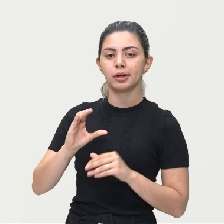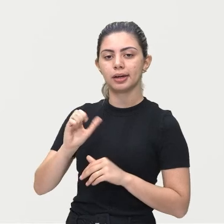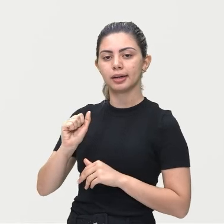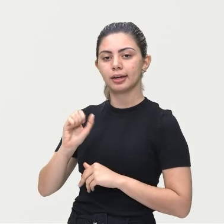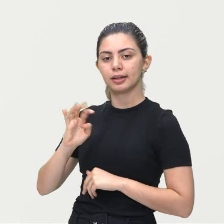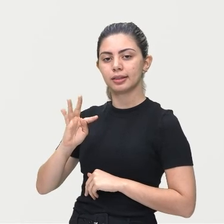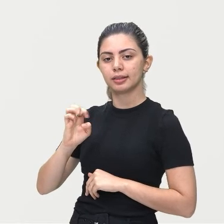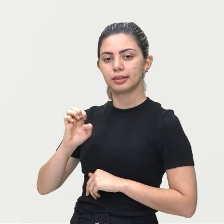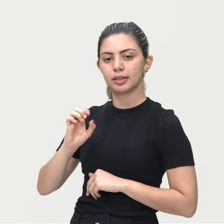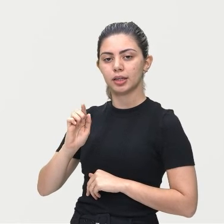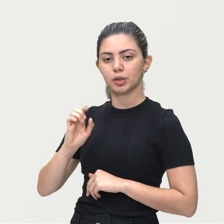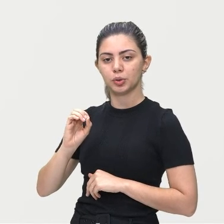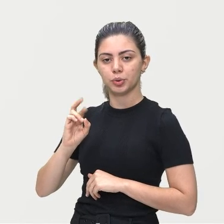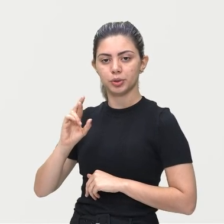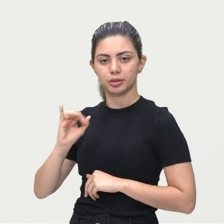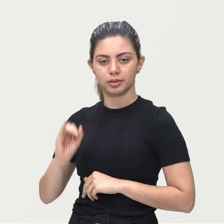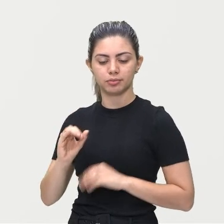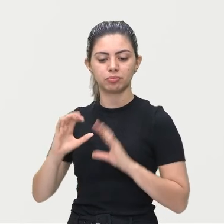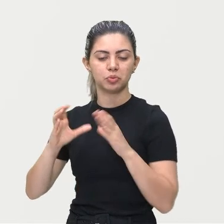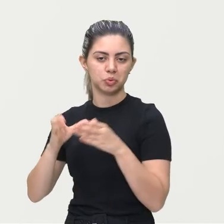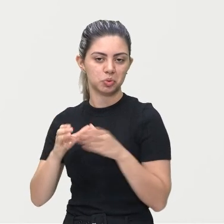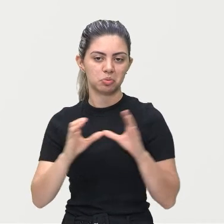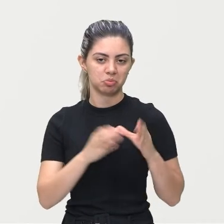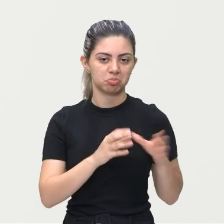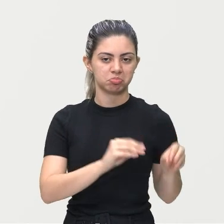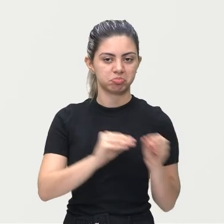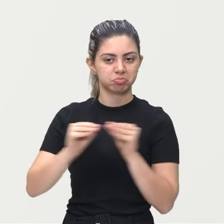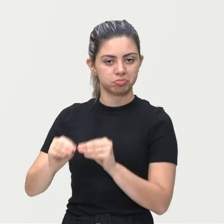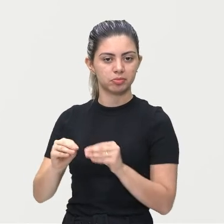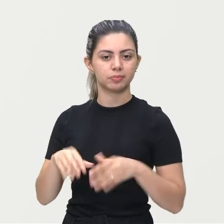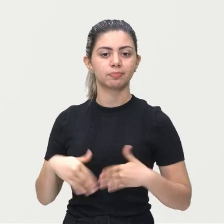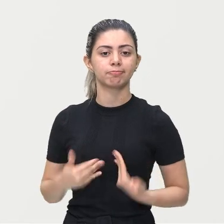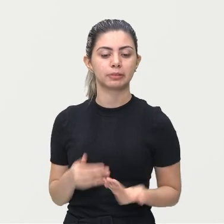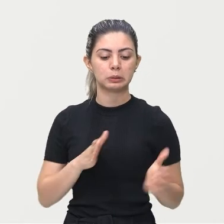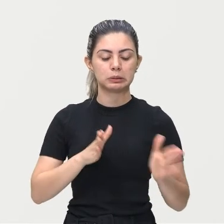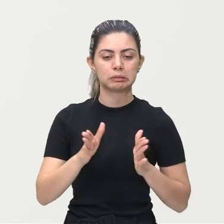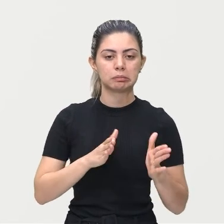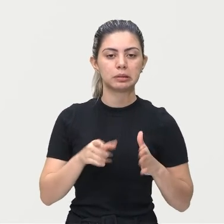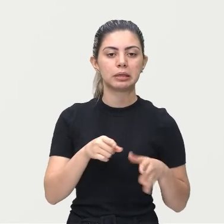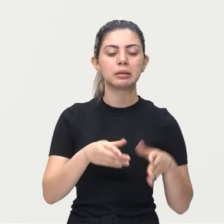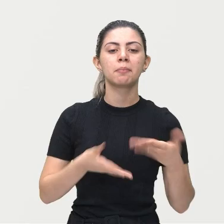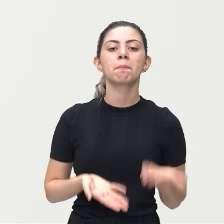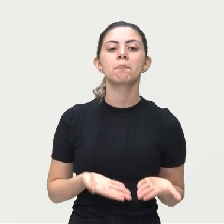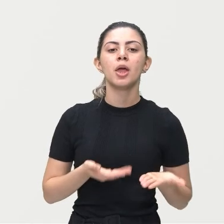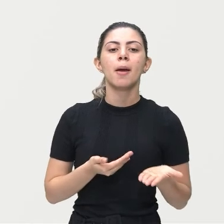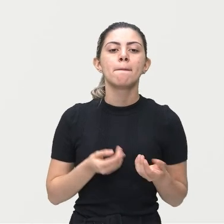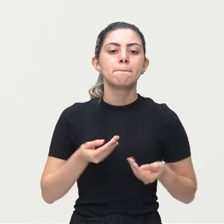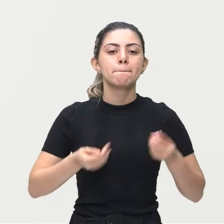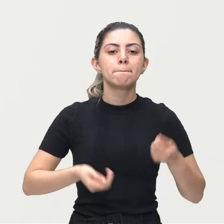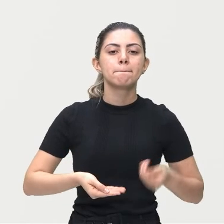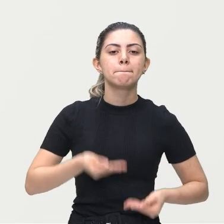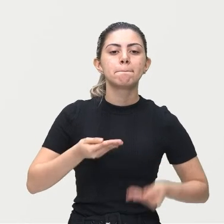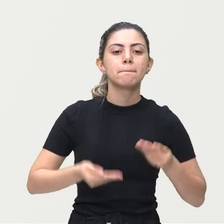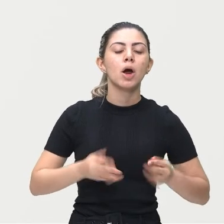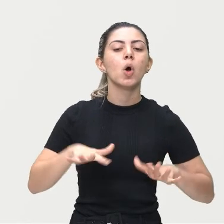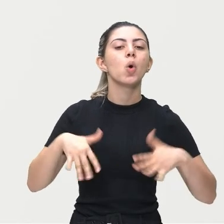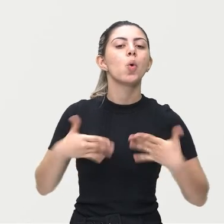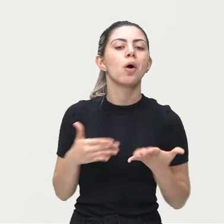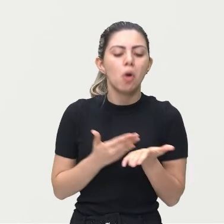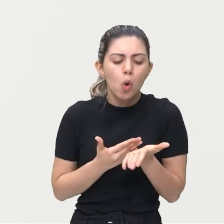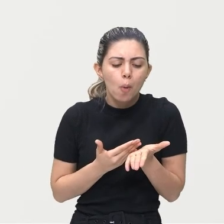estava pesando nesse período? Ora, qual foi o peso inicial, né, do